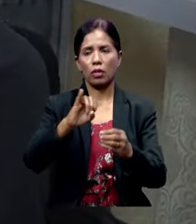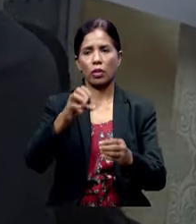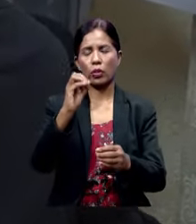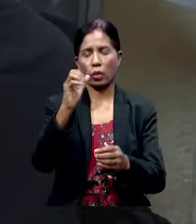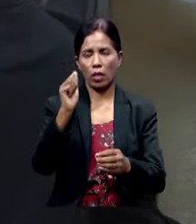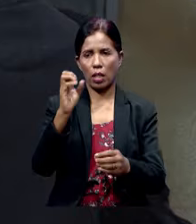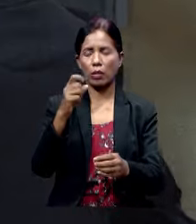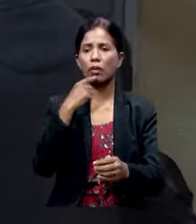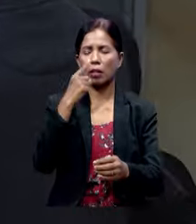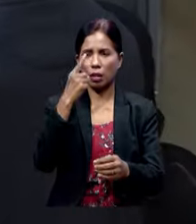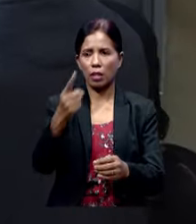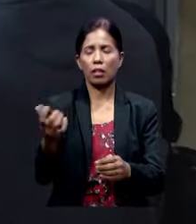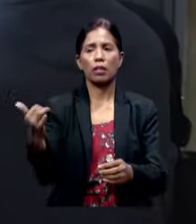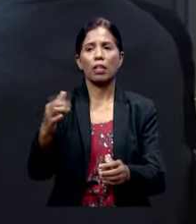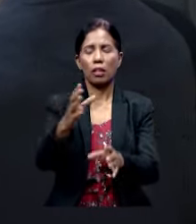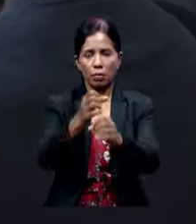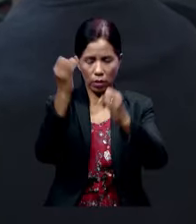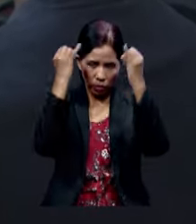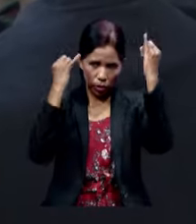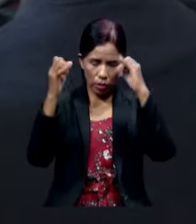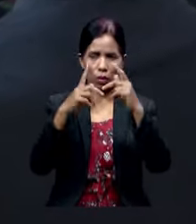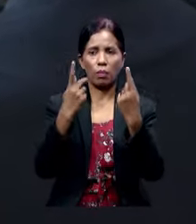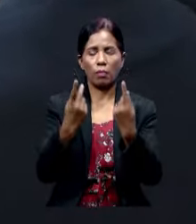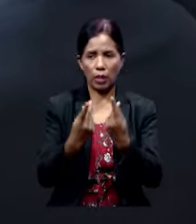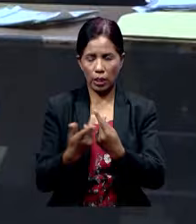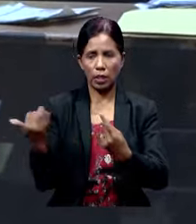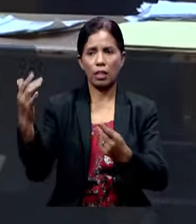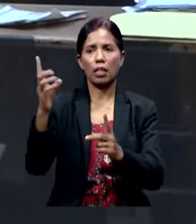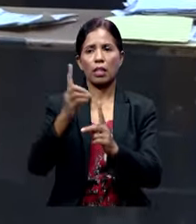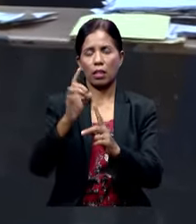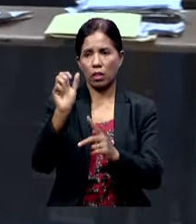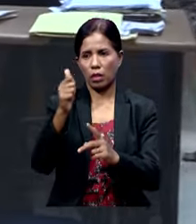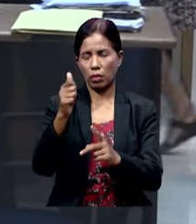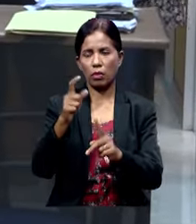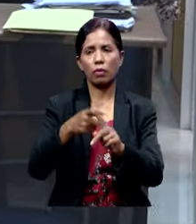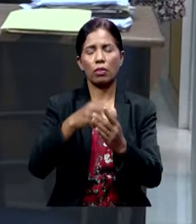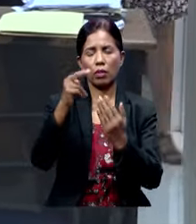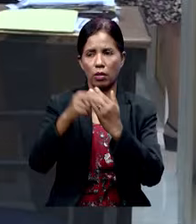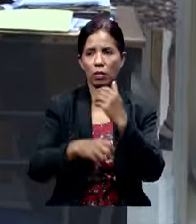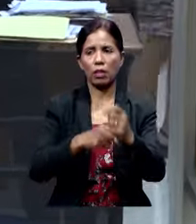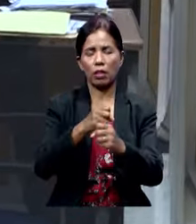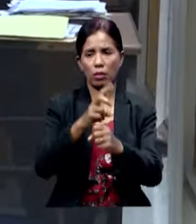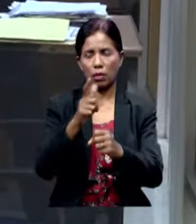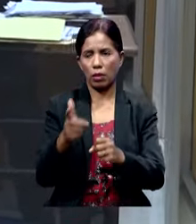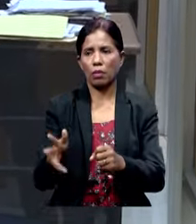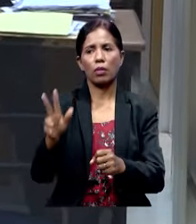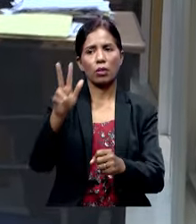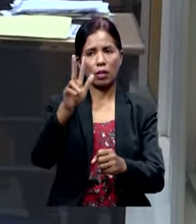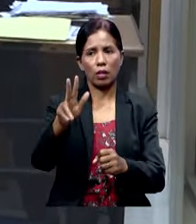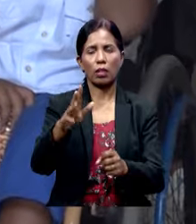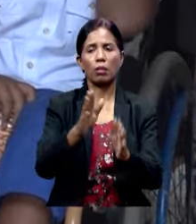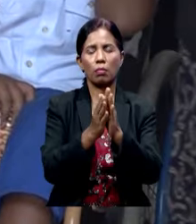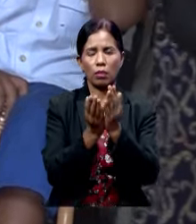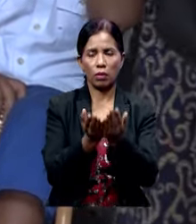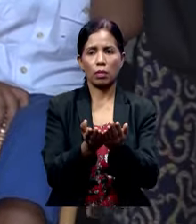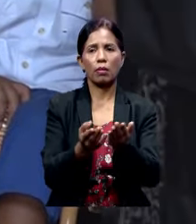Martins, declara, será sim uma informação ou se companhia e a Lourenço Anulo fulano novembro, tina Rionduaru Anulorece em tolo, caderneta, passaporte Rionduaru